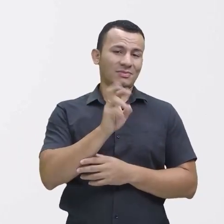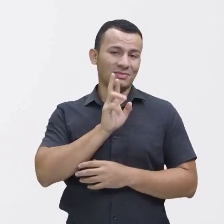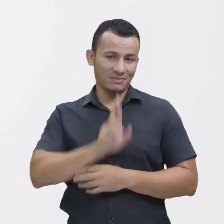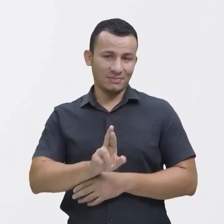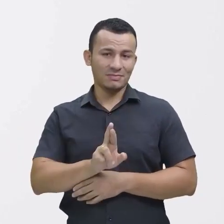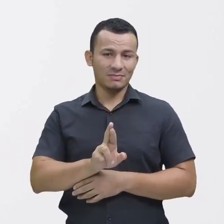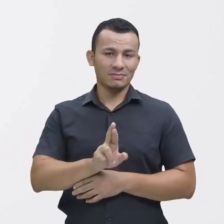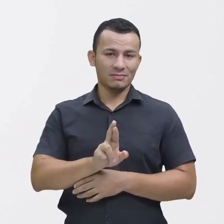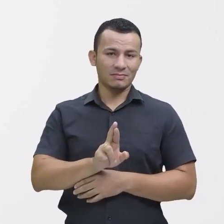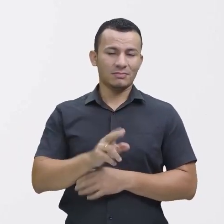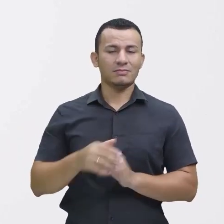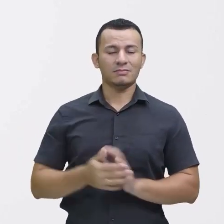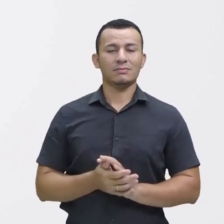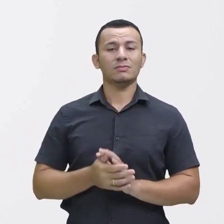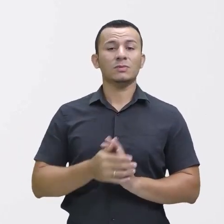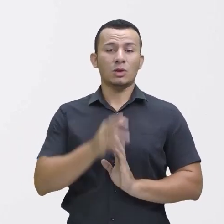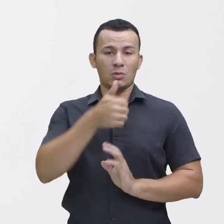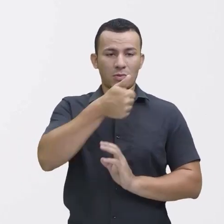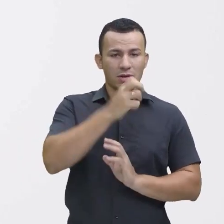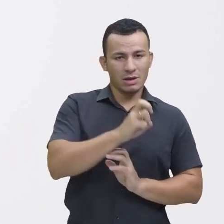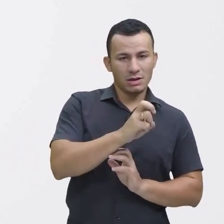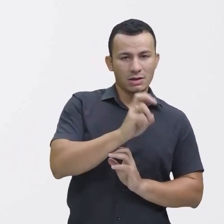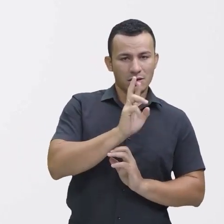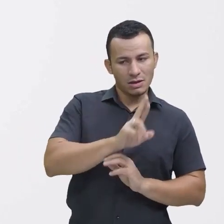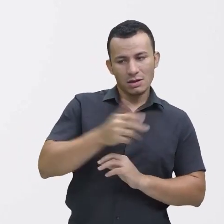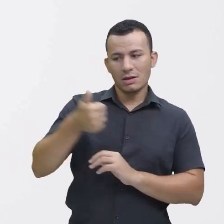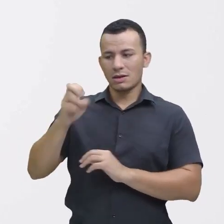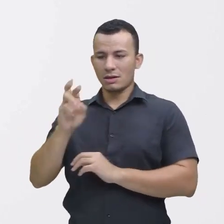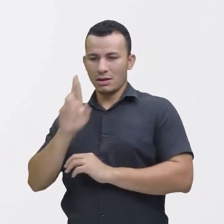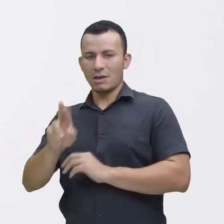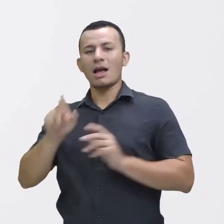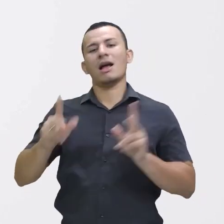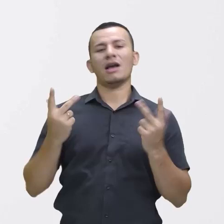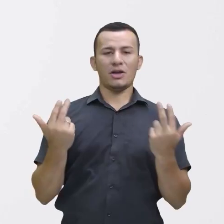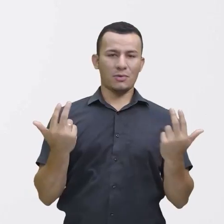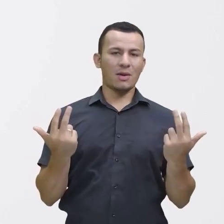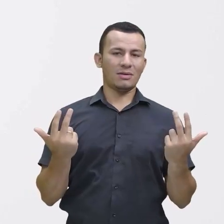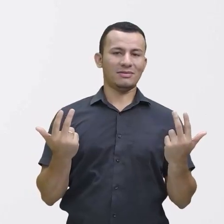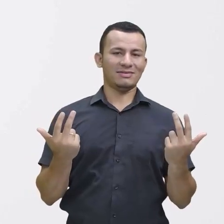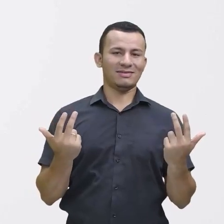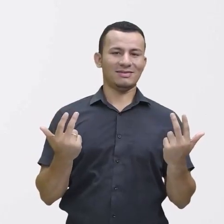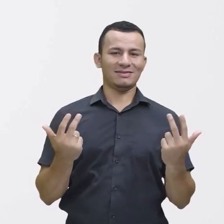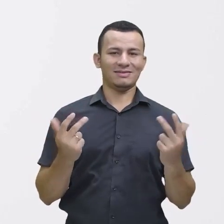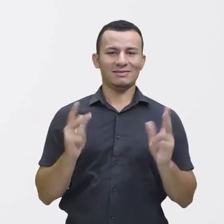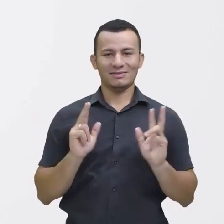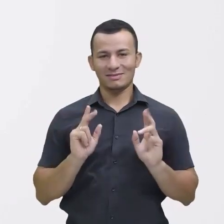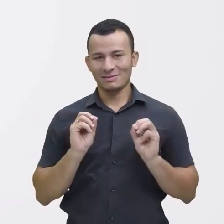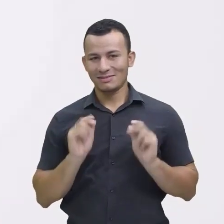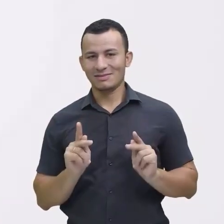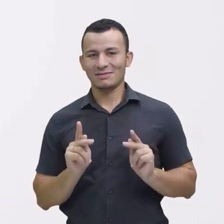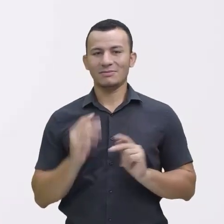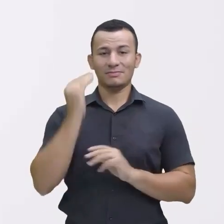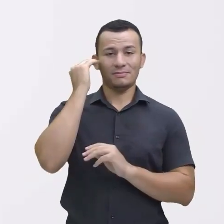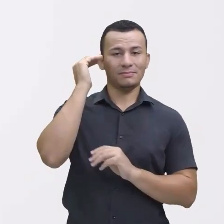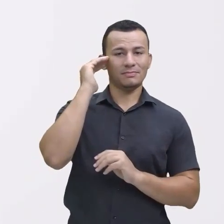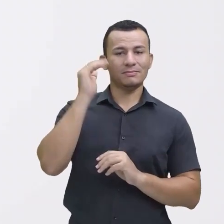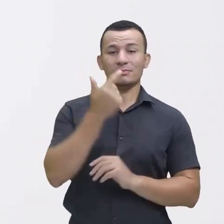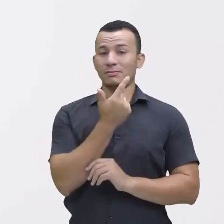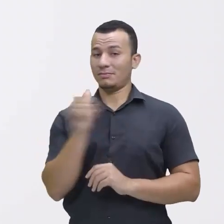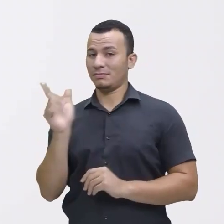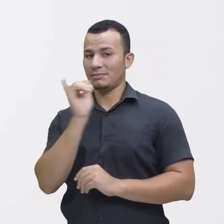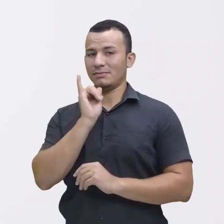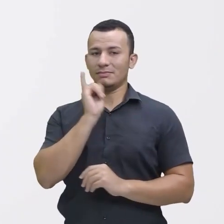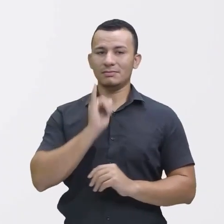resultado é de igualdade. Tá entendendo? Isso, muito bem. Vamos ver o próximo